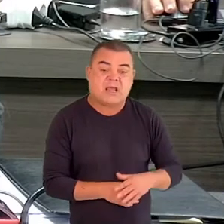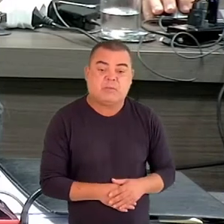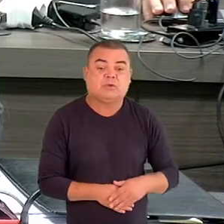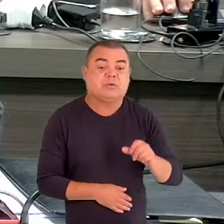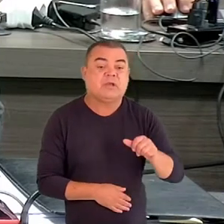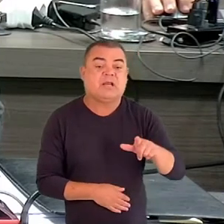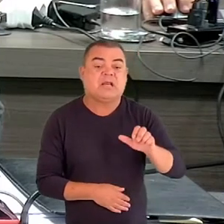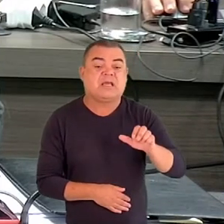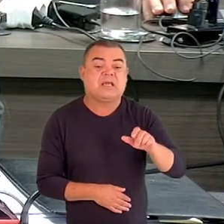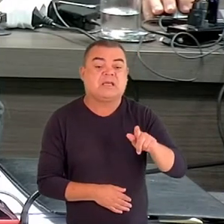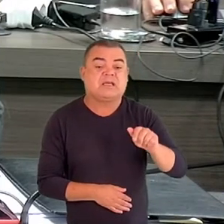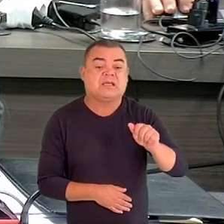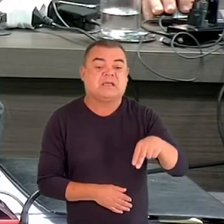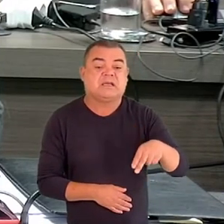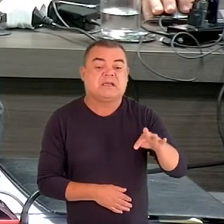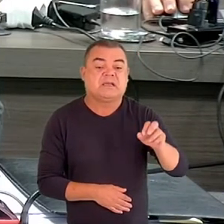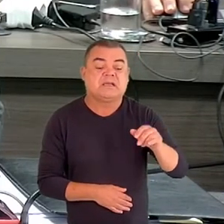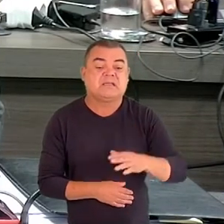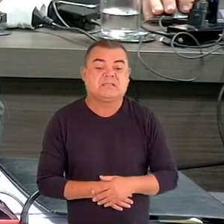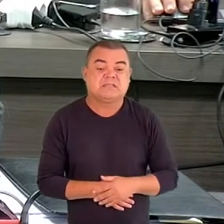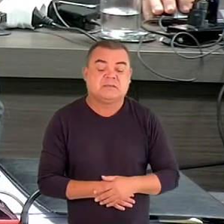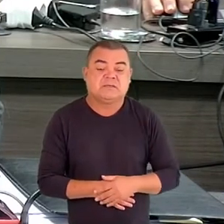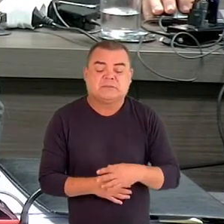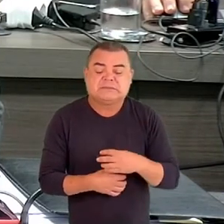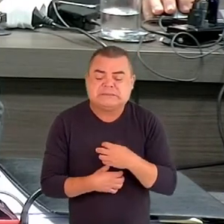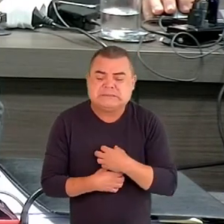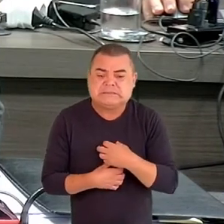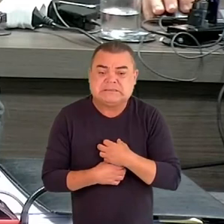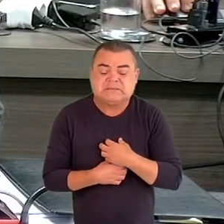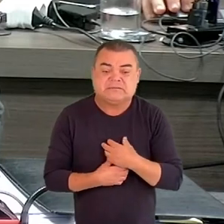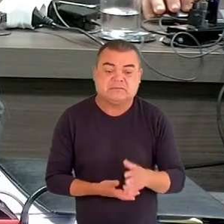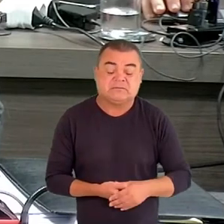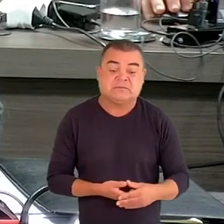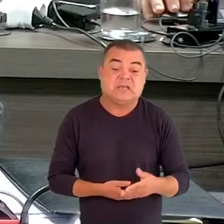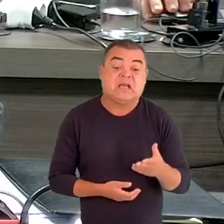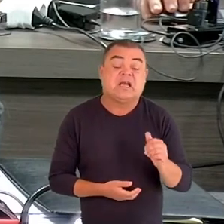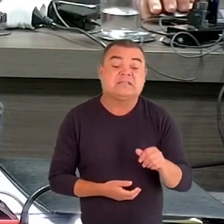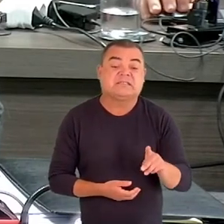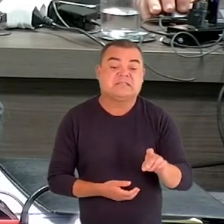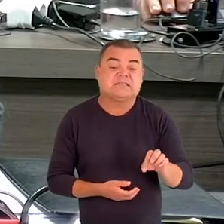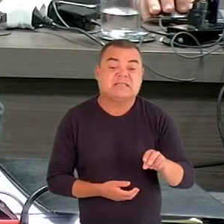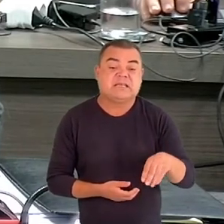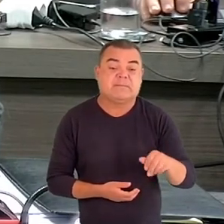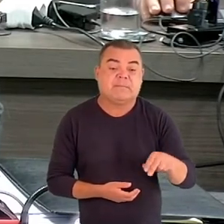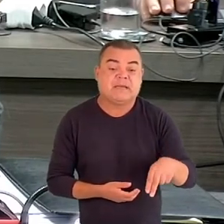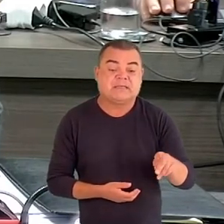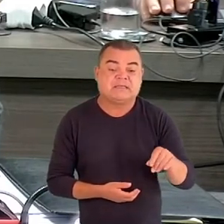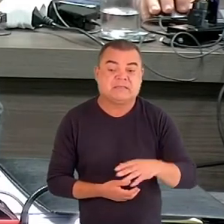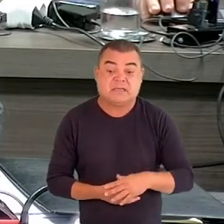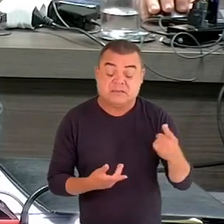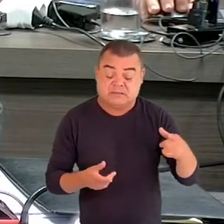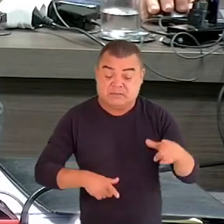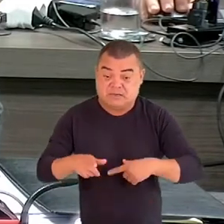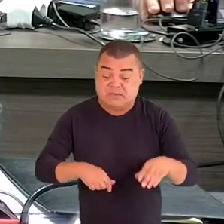muito, muito sensível às demandas que são atinentes à sua condição de ministra e